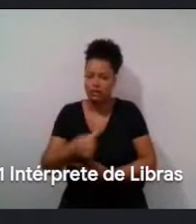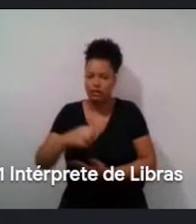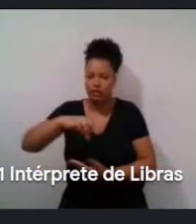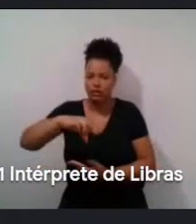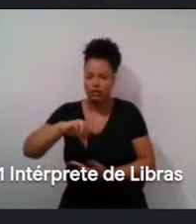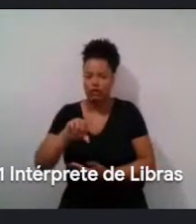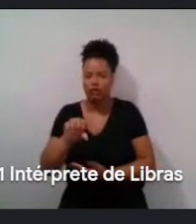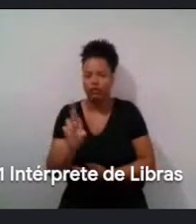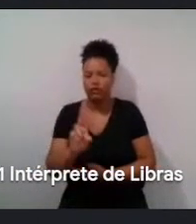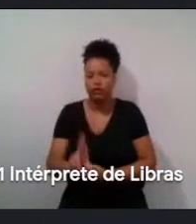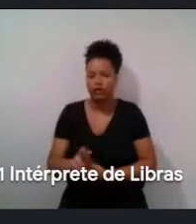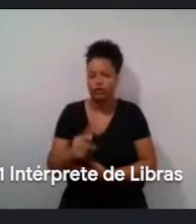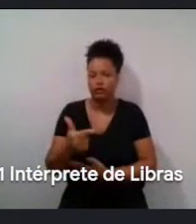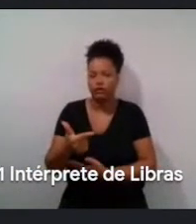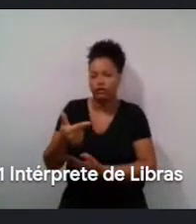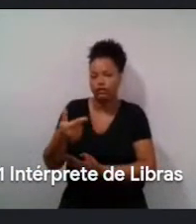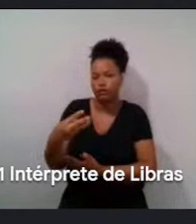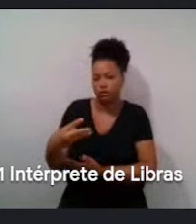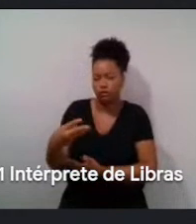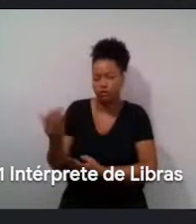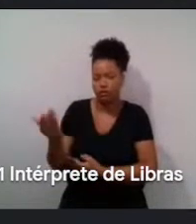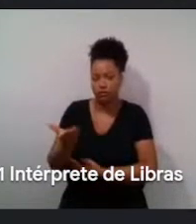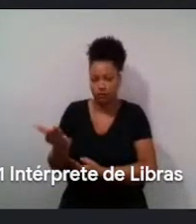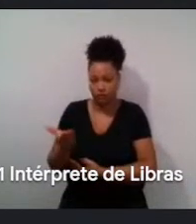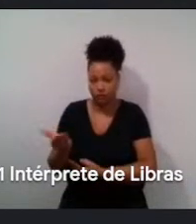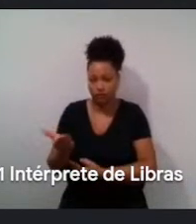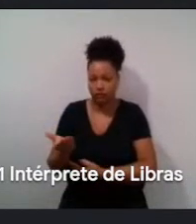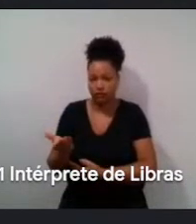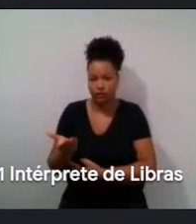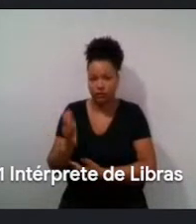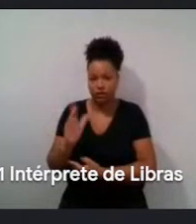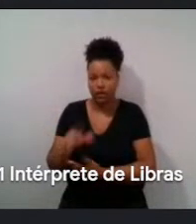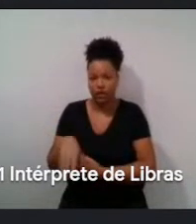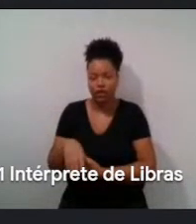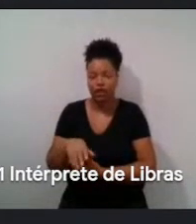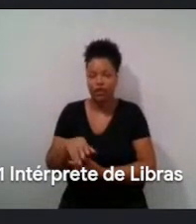R$ 569,23, que corresponde a